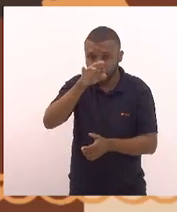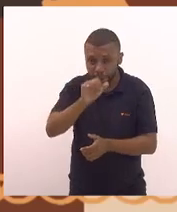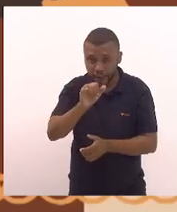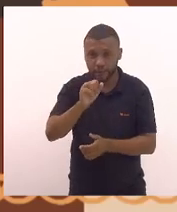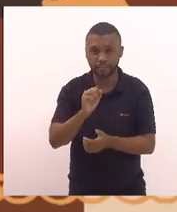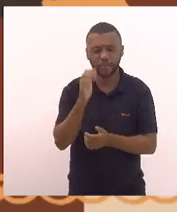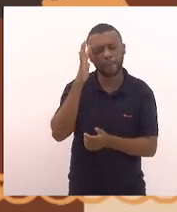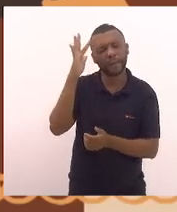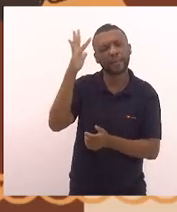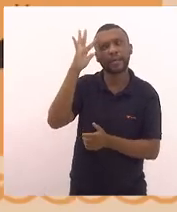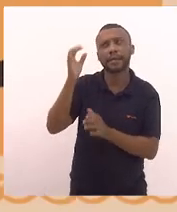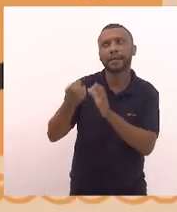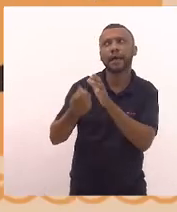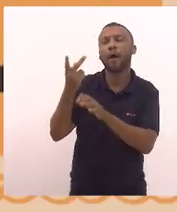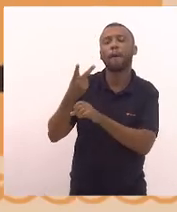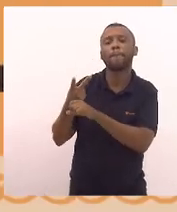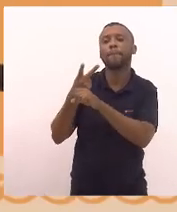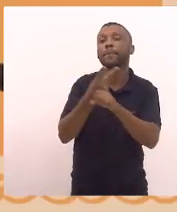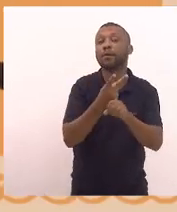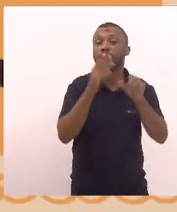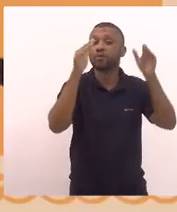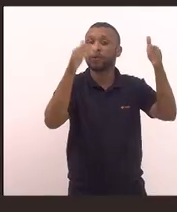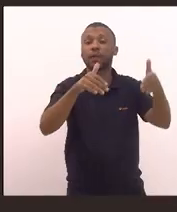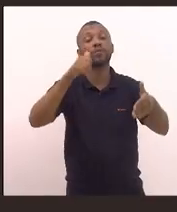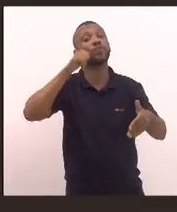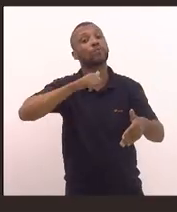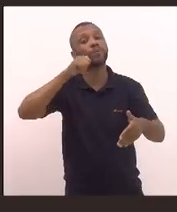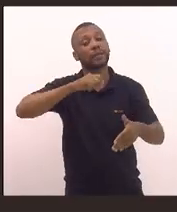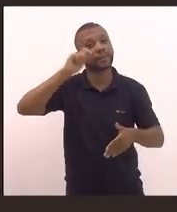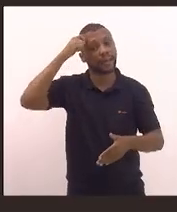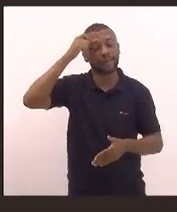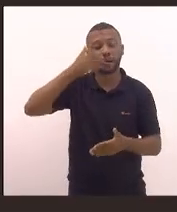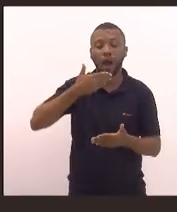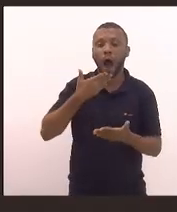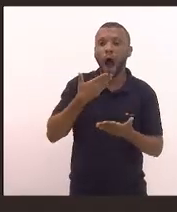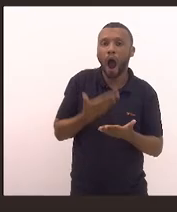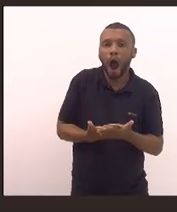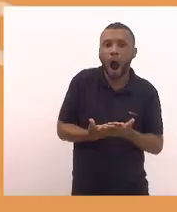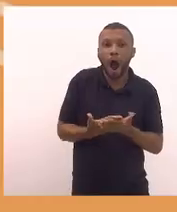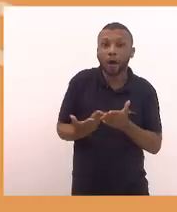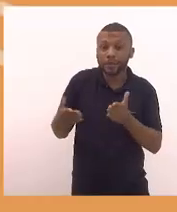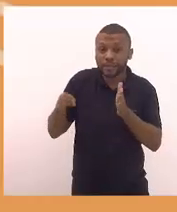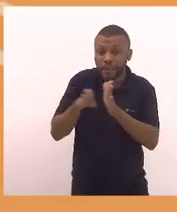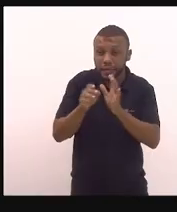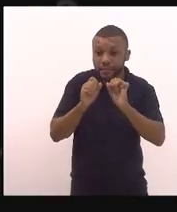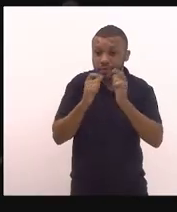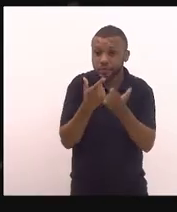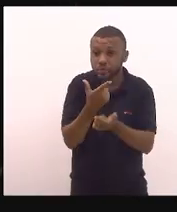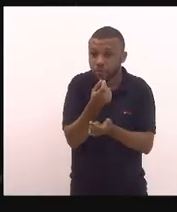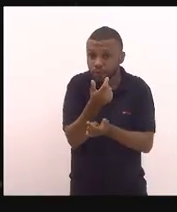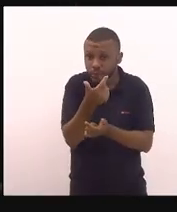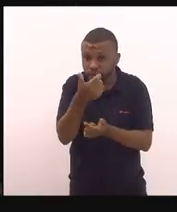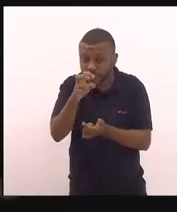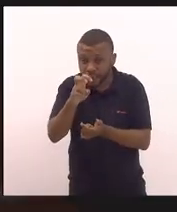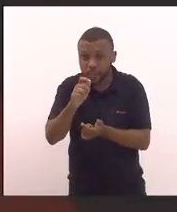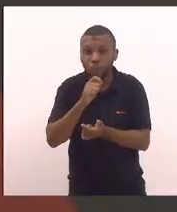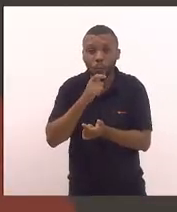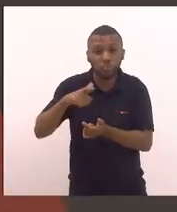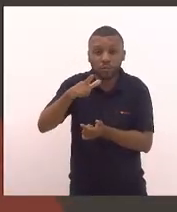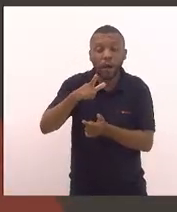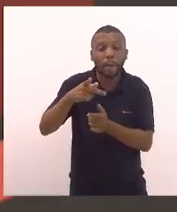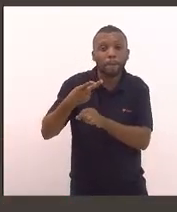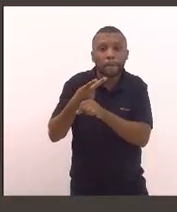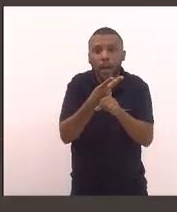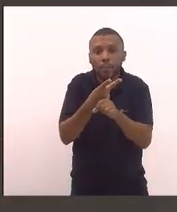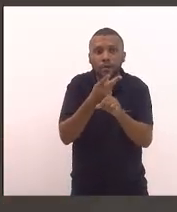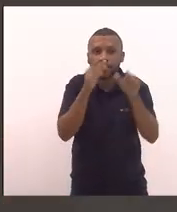criar um prêmio para mulheres negras, eu fiquei pasma que eu cheguei aqui nessa casa em 2015 e não havia um prêmio para mulheres